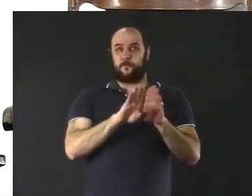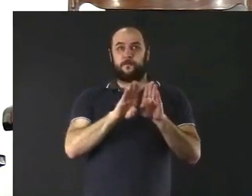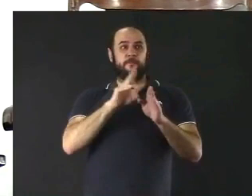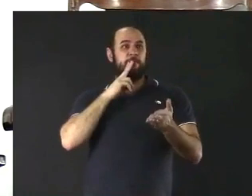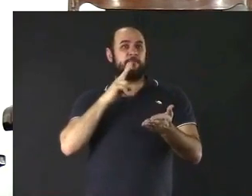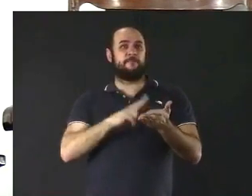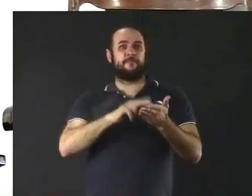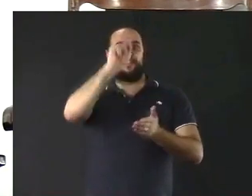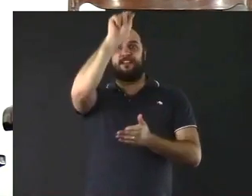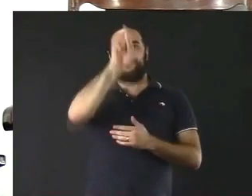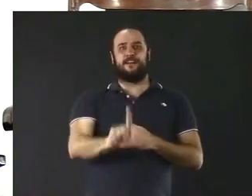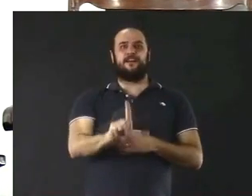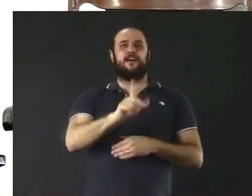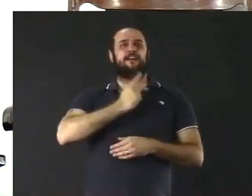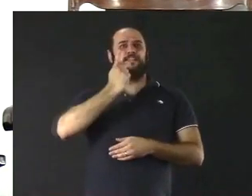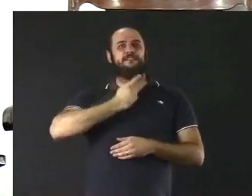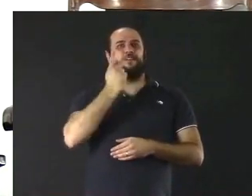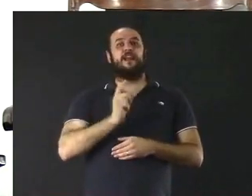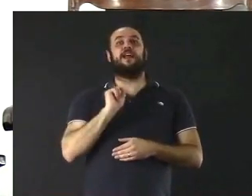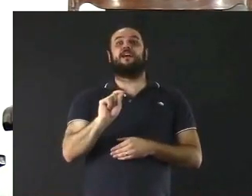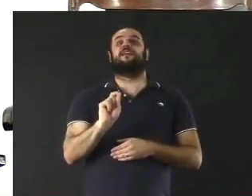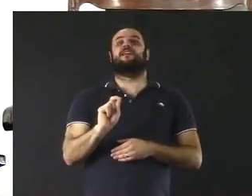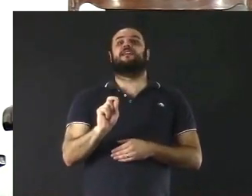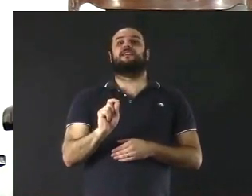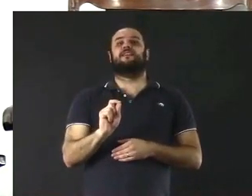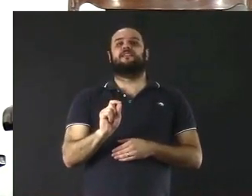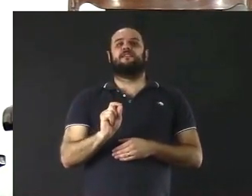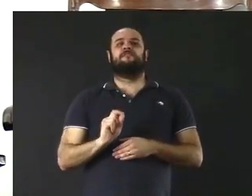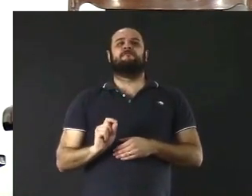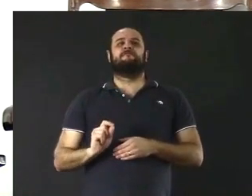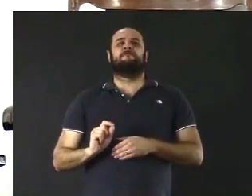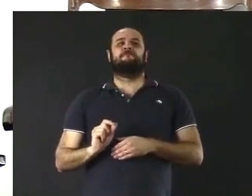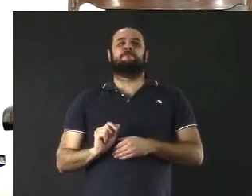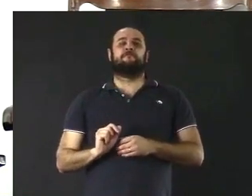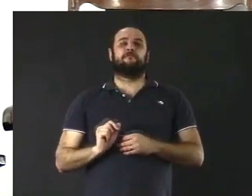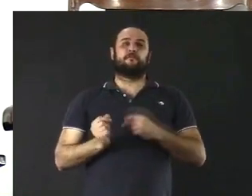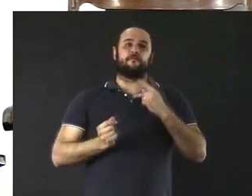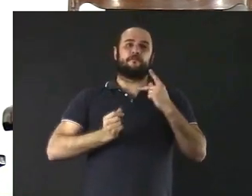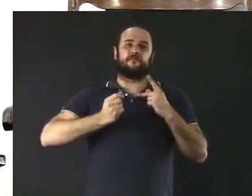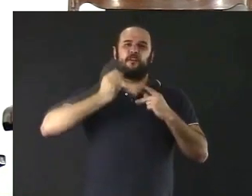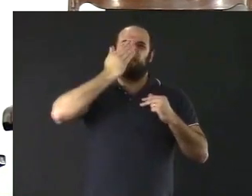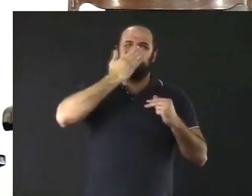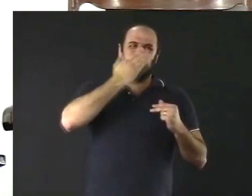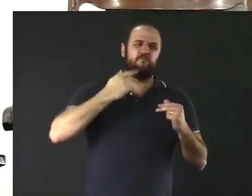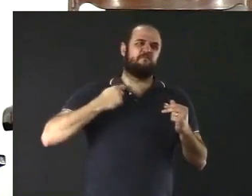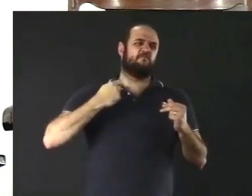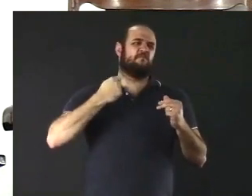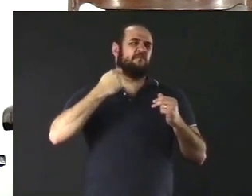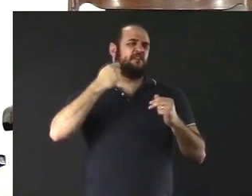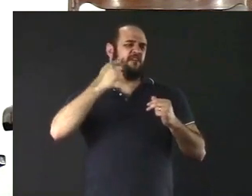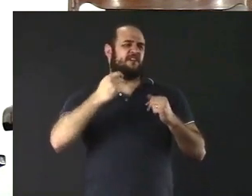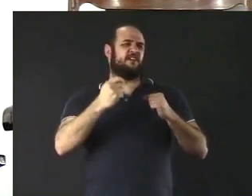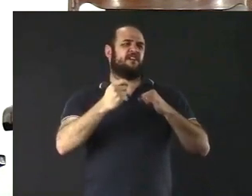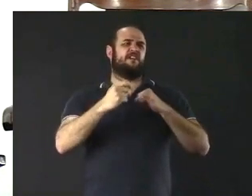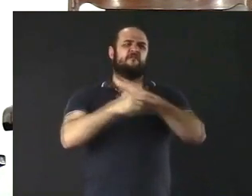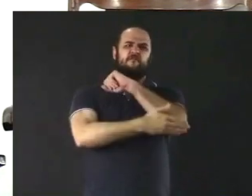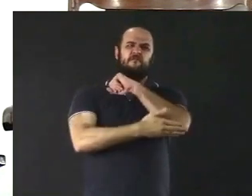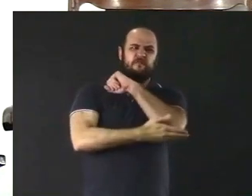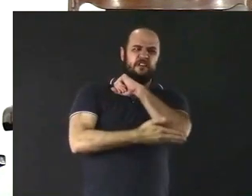aos Gálatas, capítulo 5, 19 e 21, quanto às obras da carne, que são prostituição, impureza, lascívia,